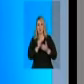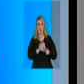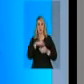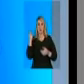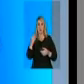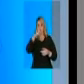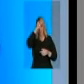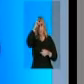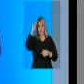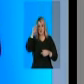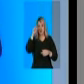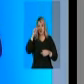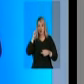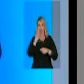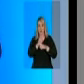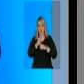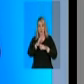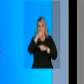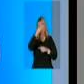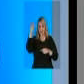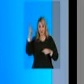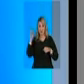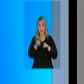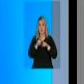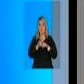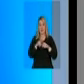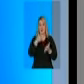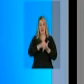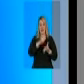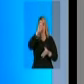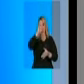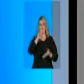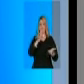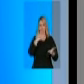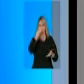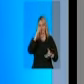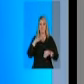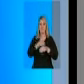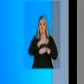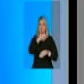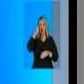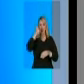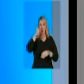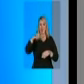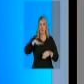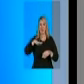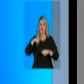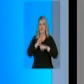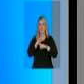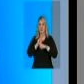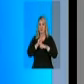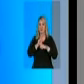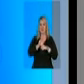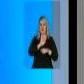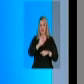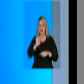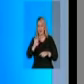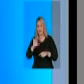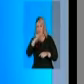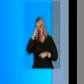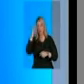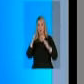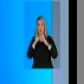cuidar das pessoas e vai garantir uma cidade em que elas tenham melhor acessibilidade e mais segurança para proteger a vida de cada um e de cada